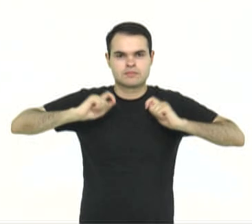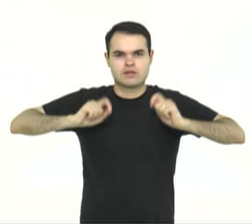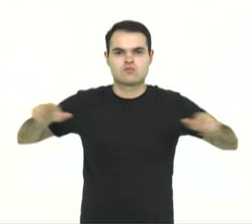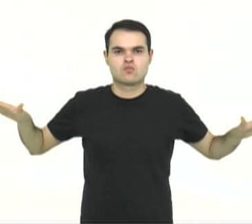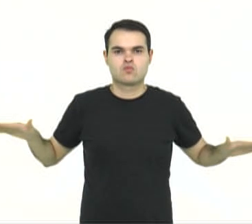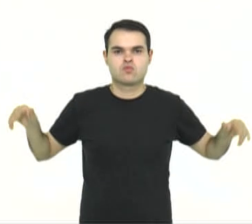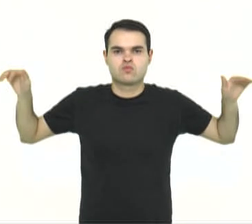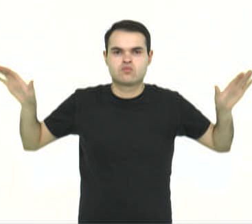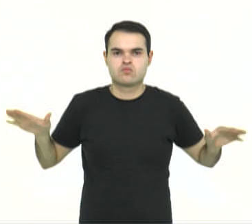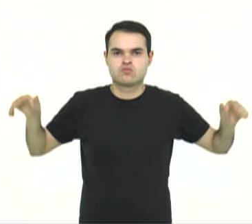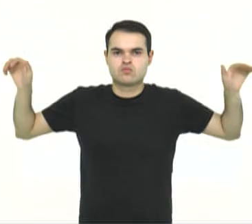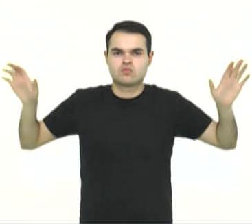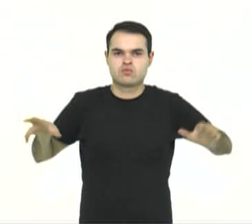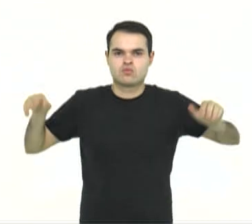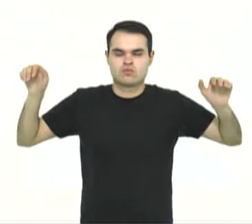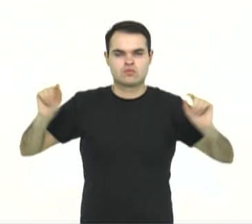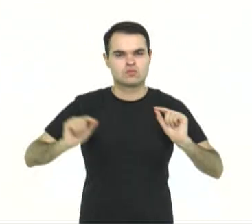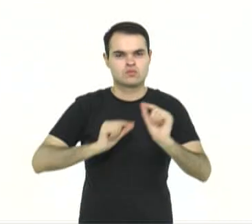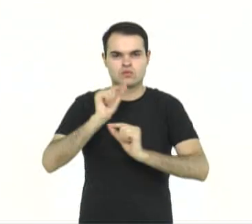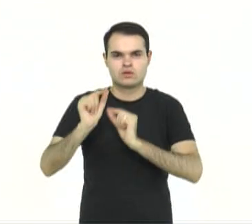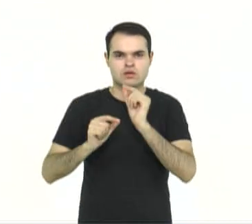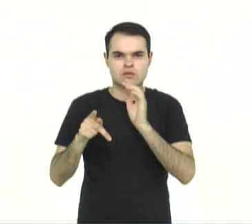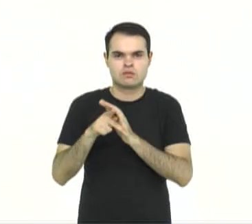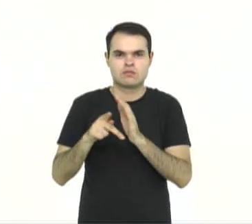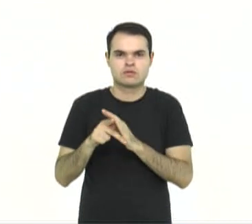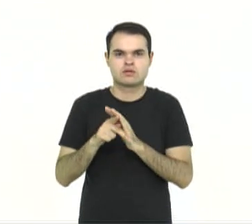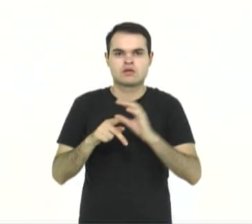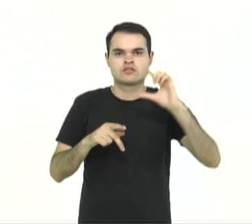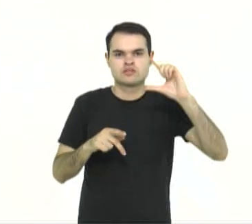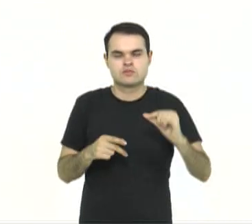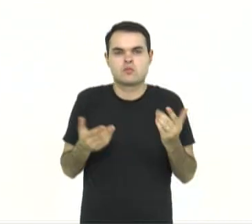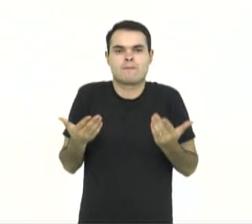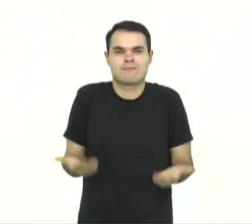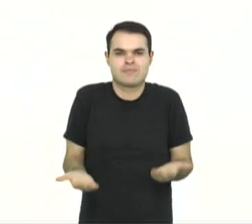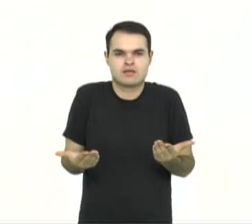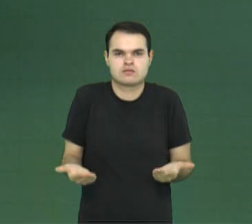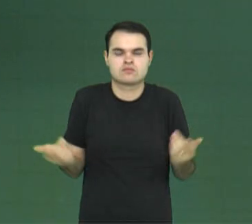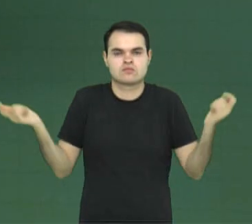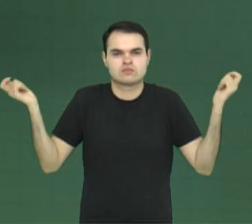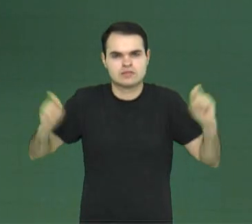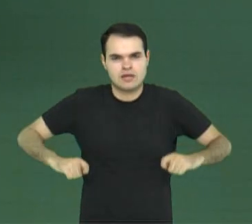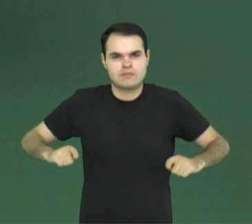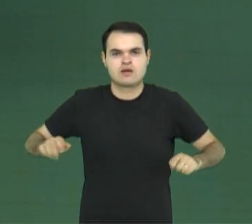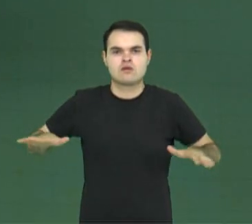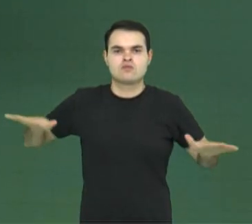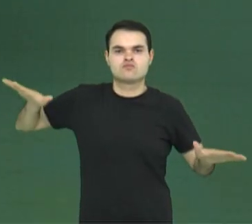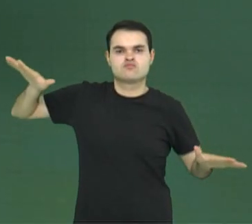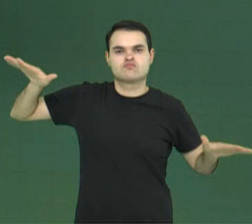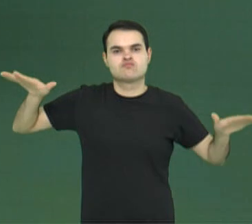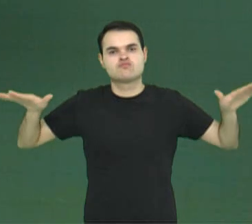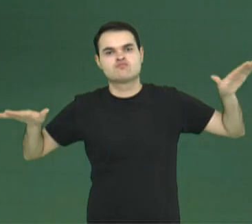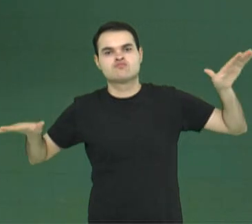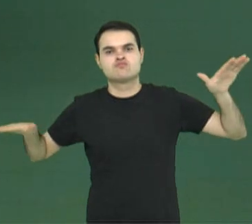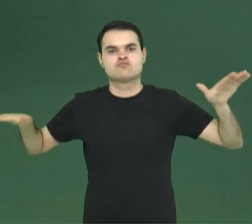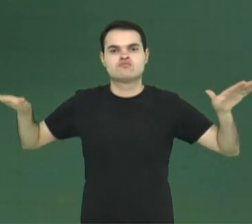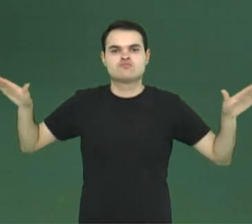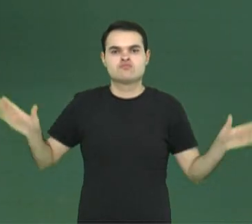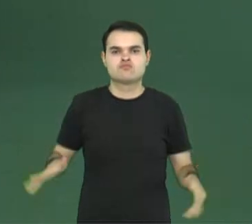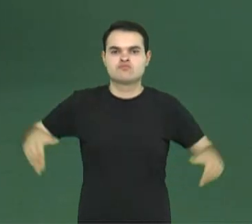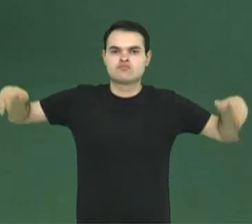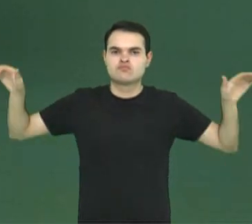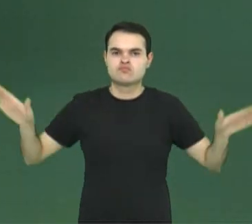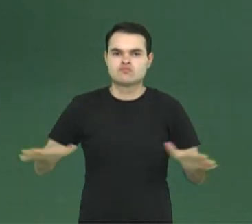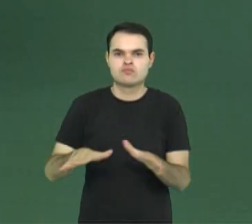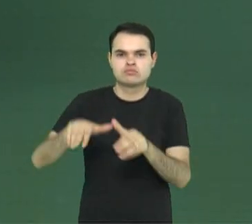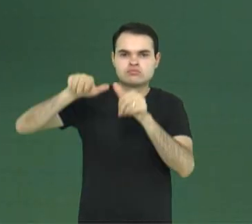voo, diminuindo o peso dessa ave para ela poder ter uma melhor, estar mais adequada ao voo aí, tá? Então,